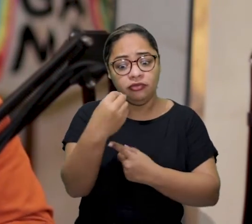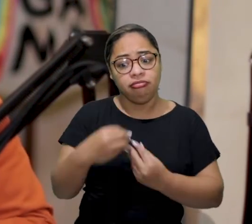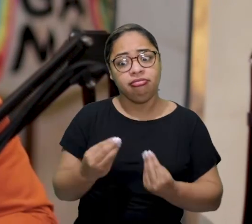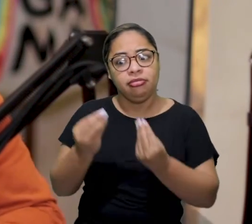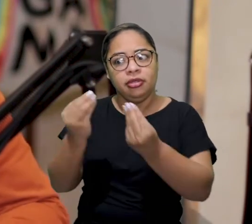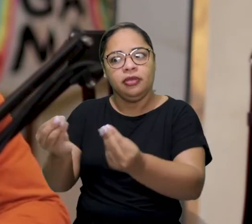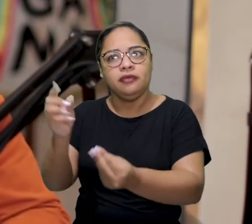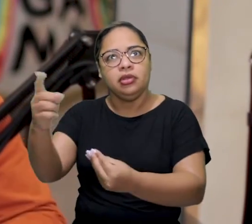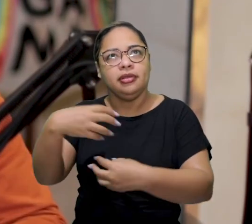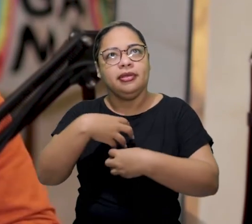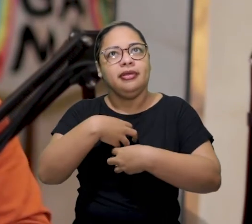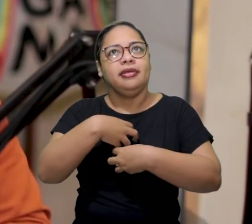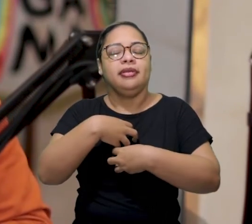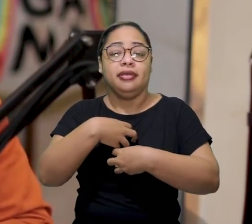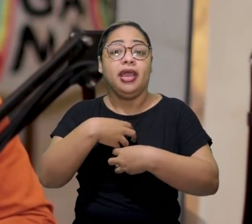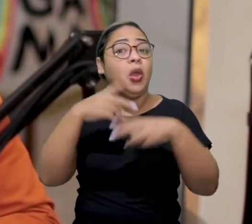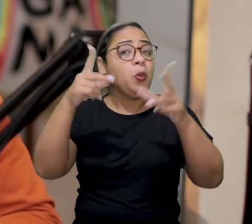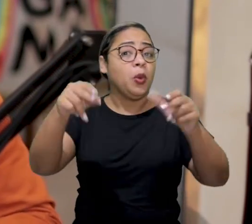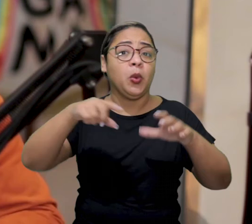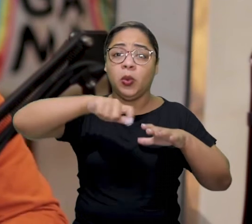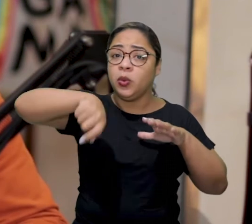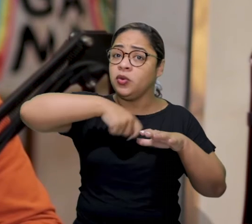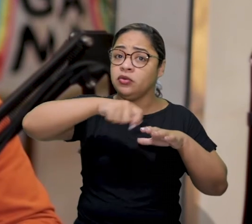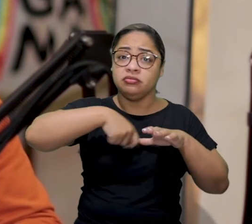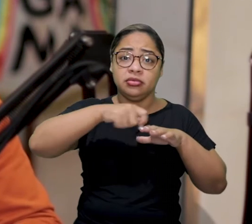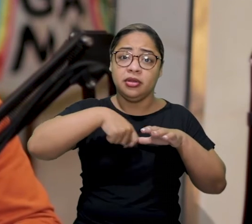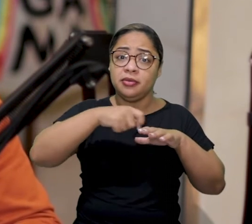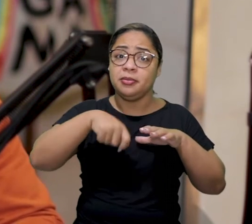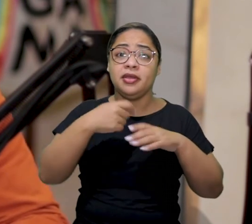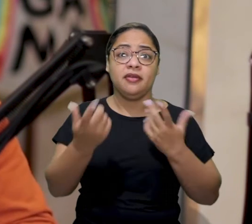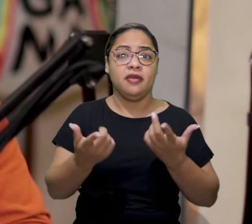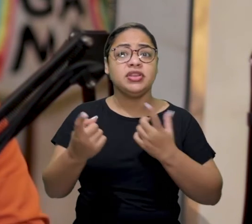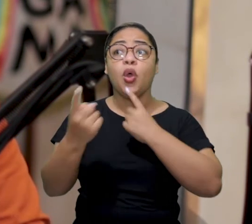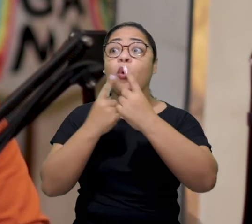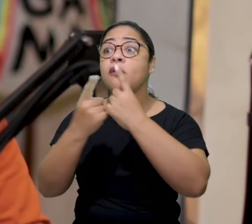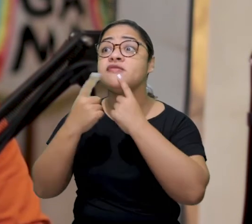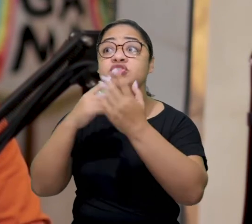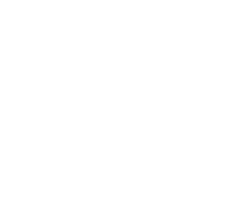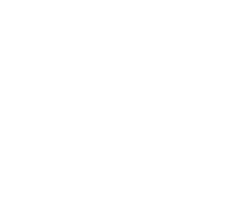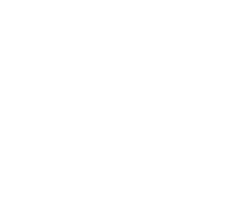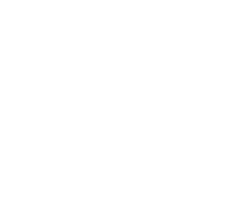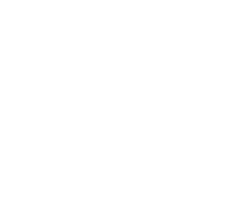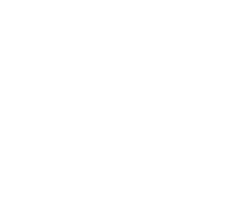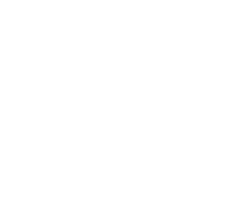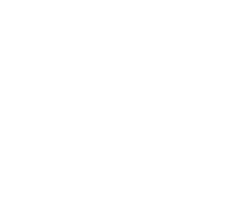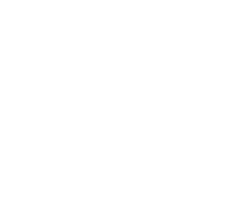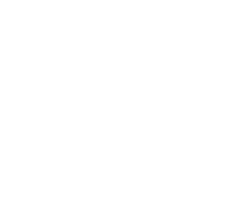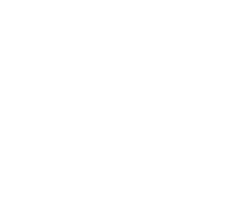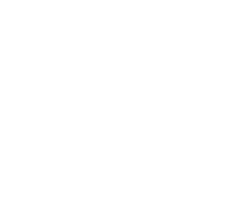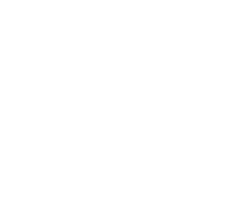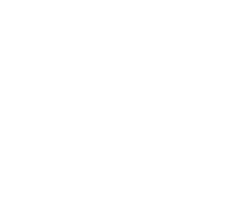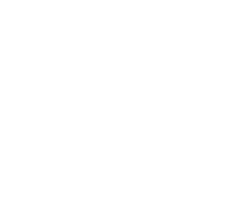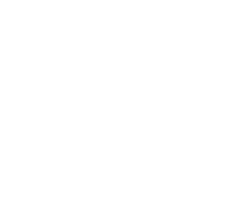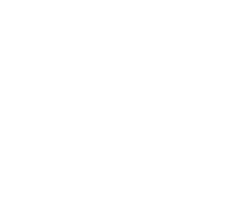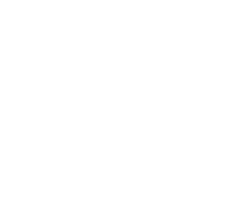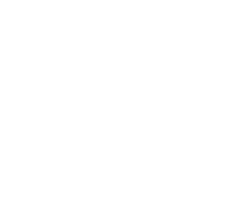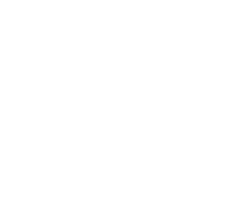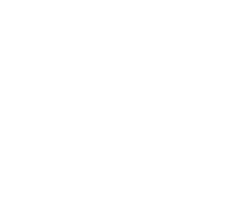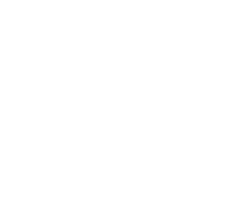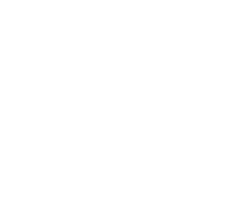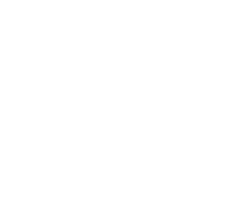e fazer comida é isso né vocês chegaram até a pessoa sem conversar com ela pode voltar